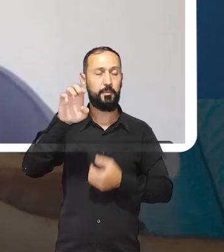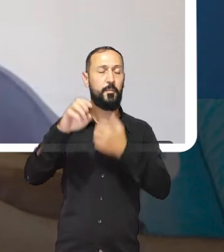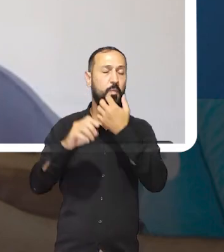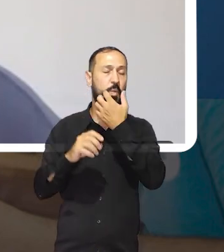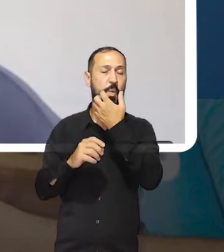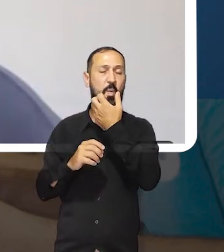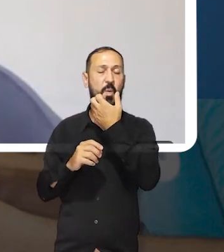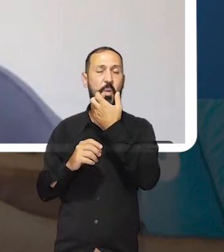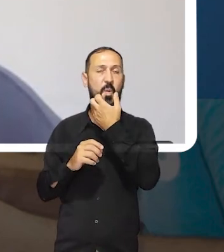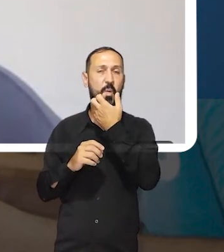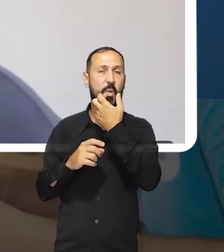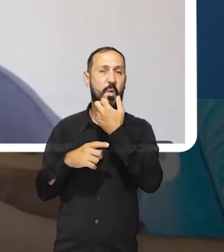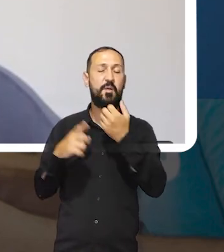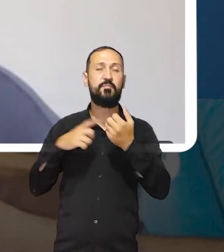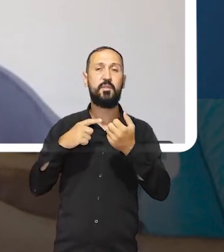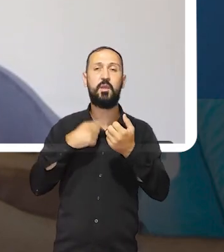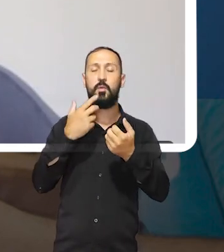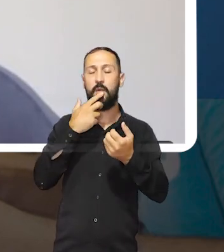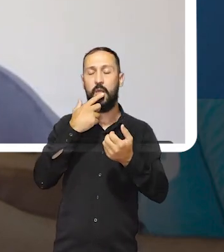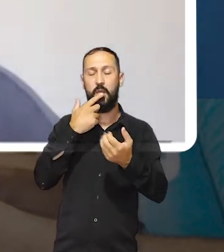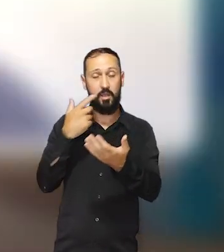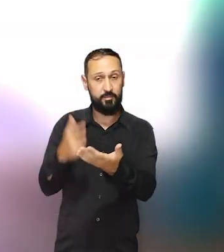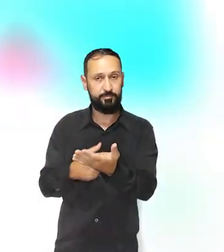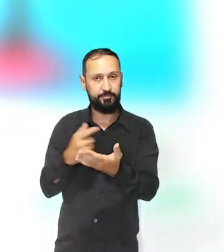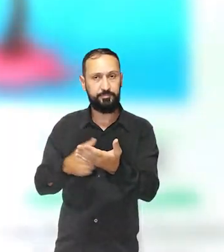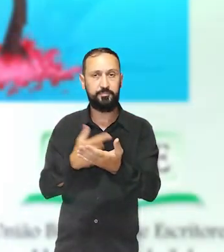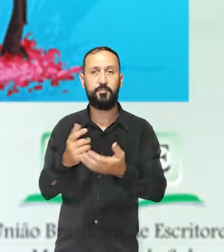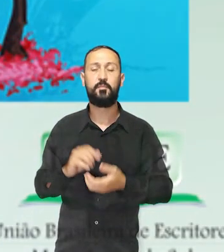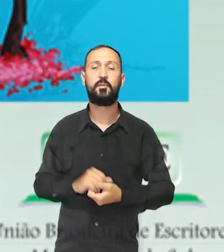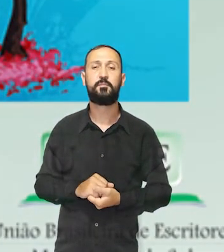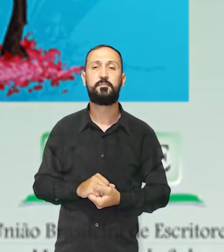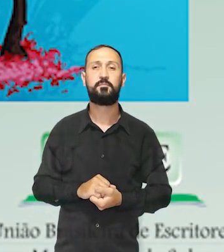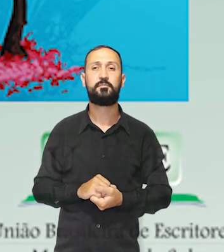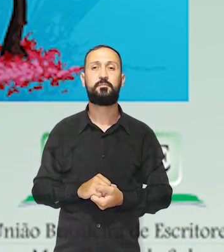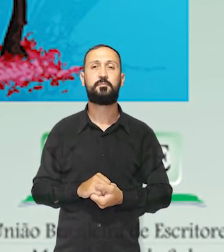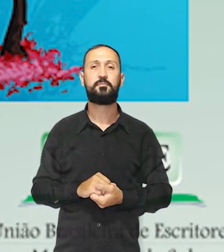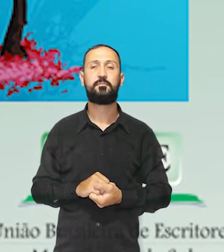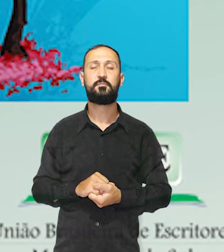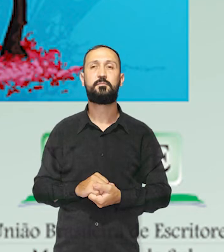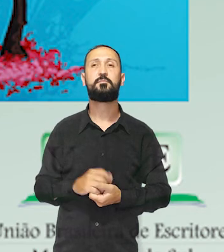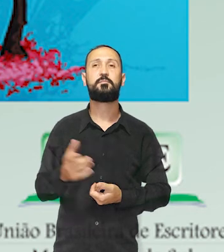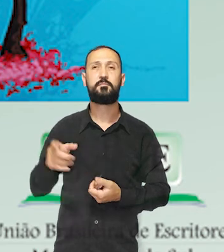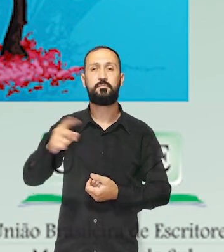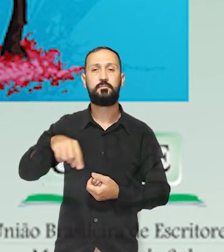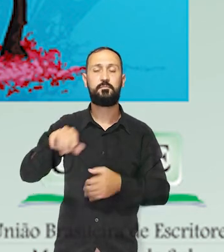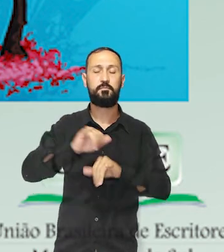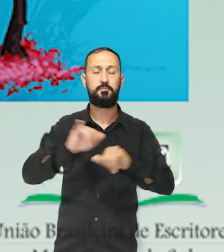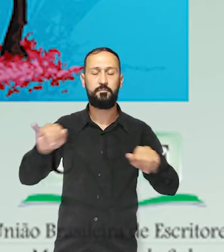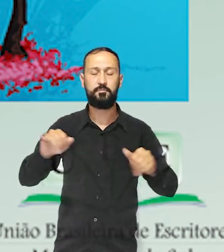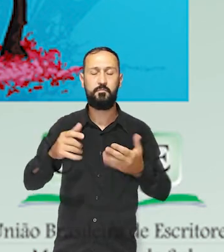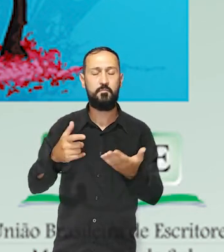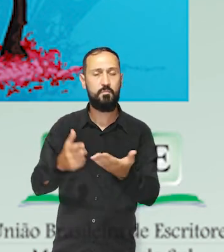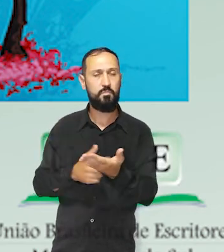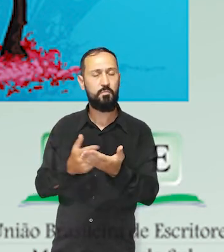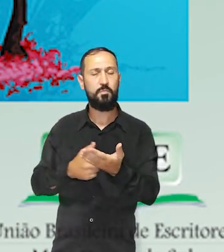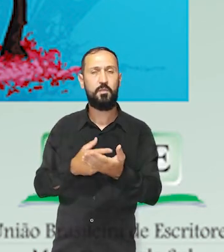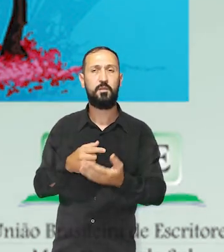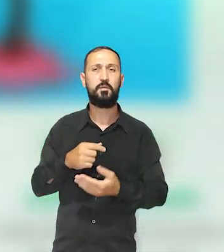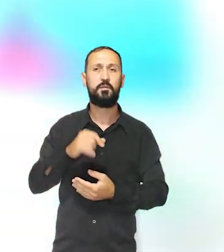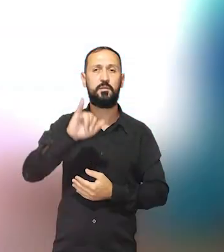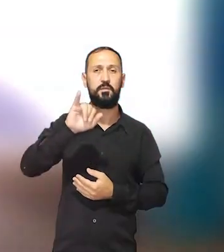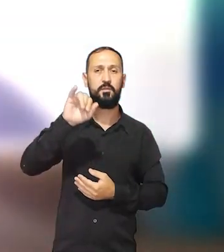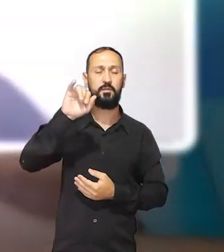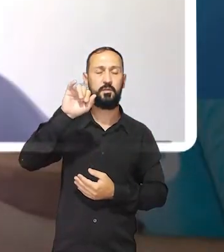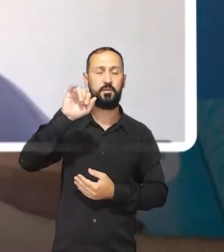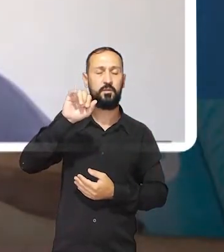Brasileira de Escritores, tem uma revista, né, que agora está com grande repercussão, a revista Piúna.